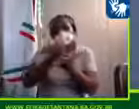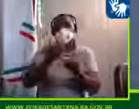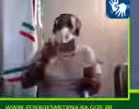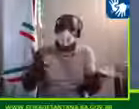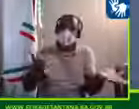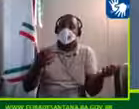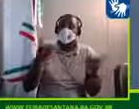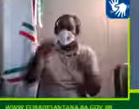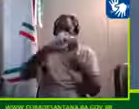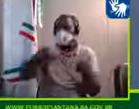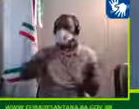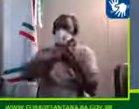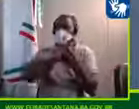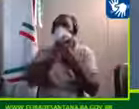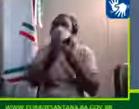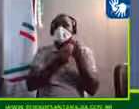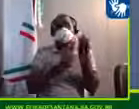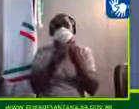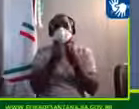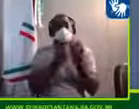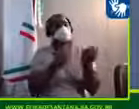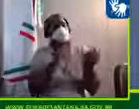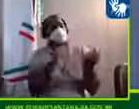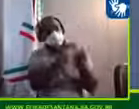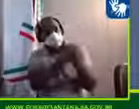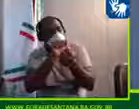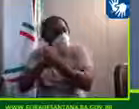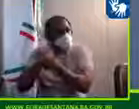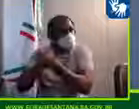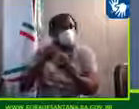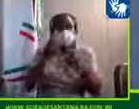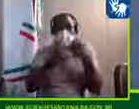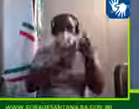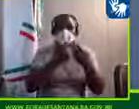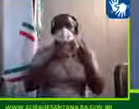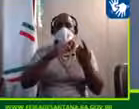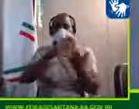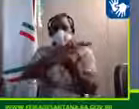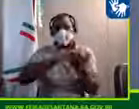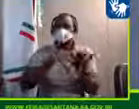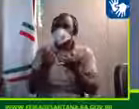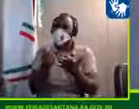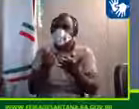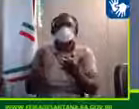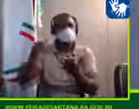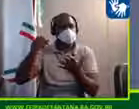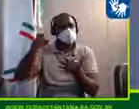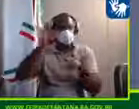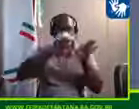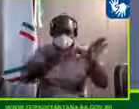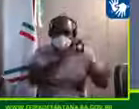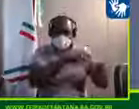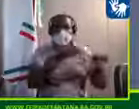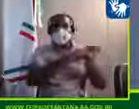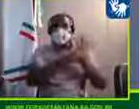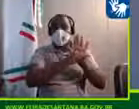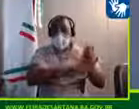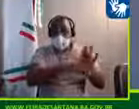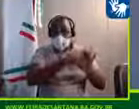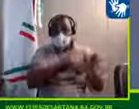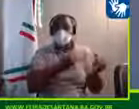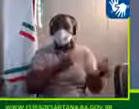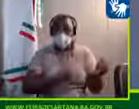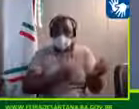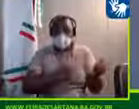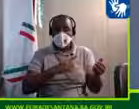estaremos acompanhando muito isso. Achamos que essa injeção de recursos é boa para a cidade, é muito boa para as pessoas que vão